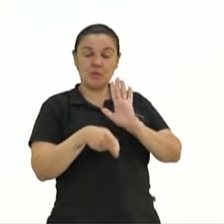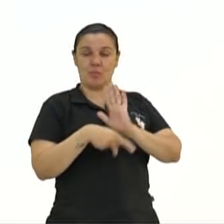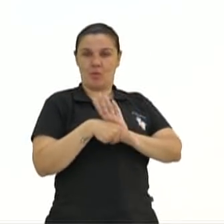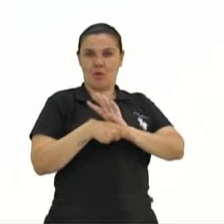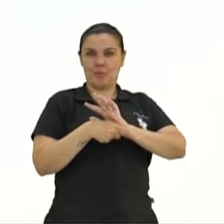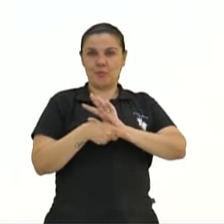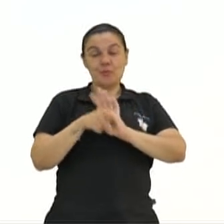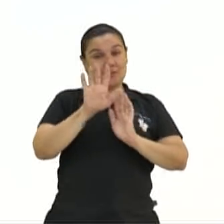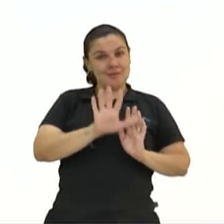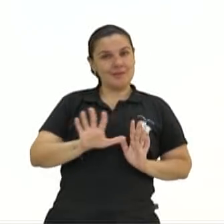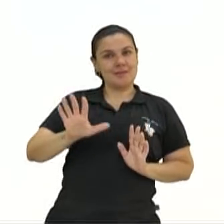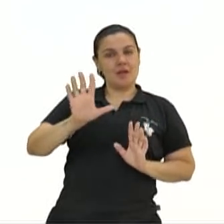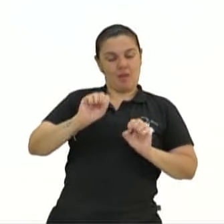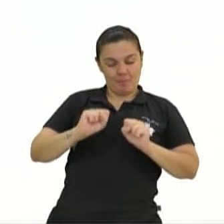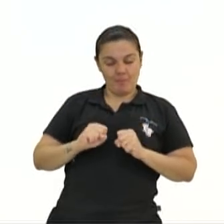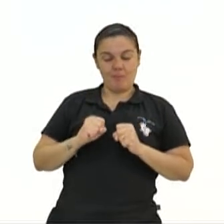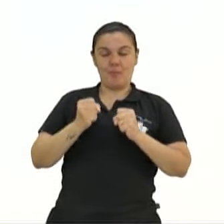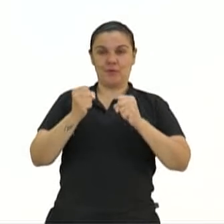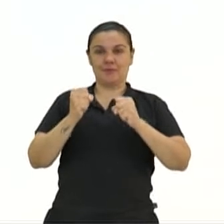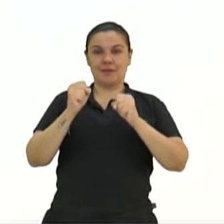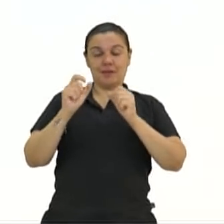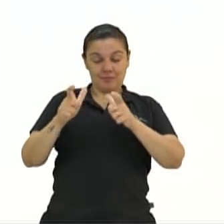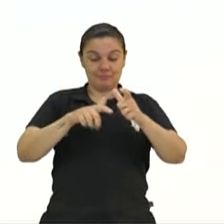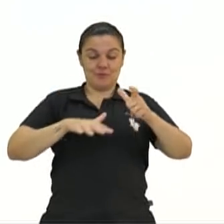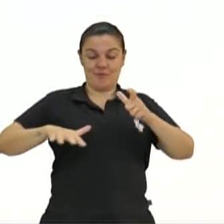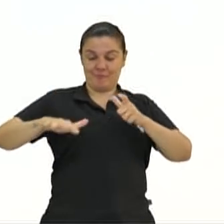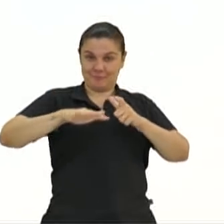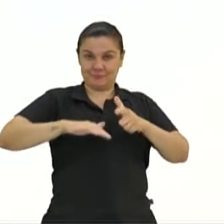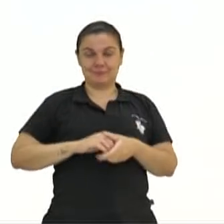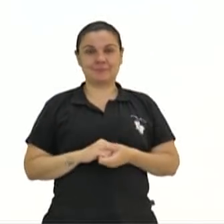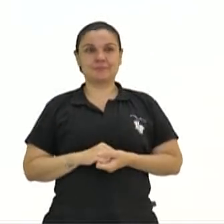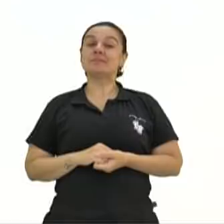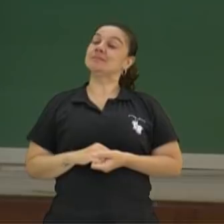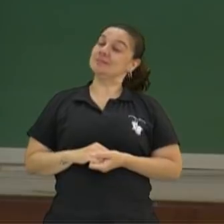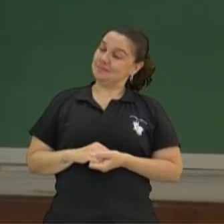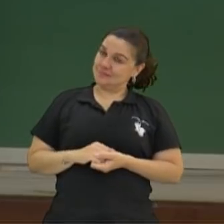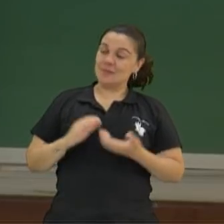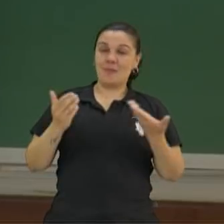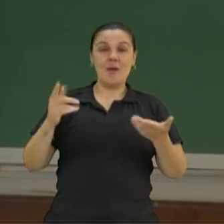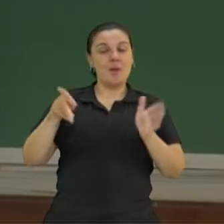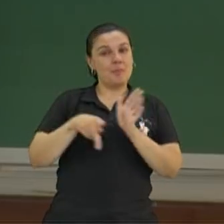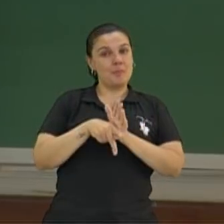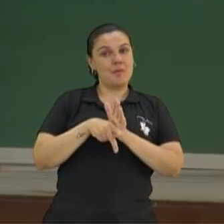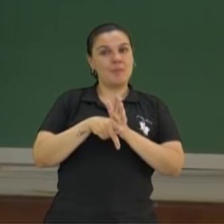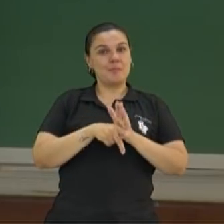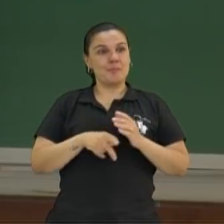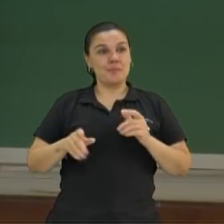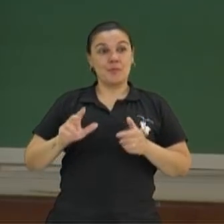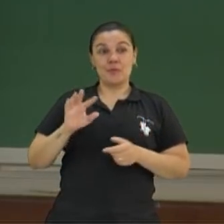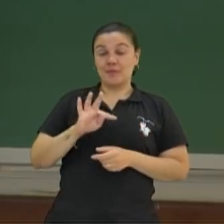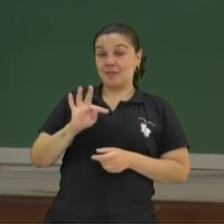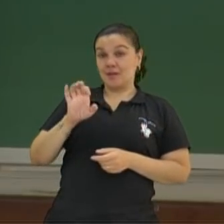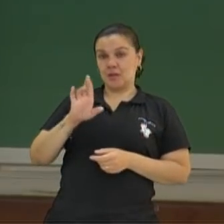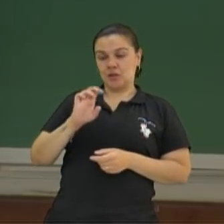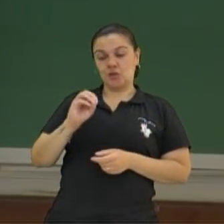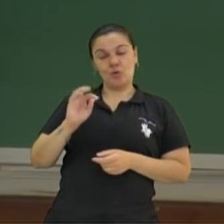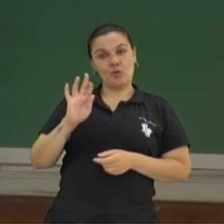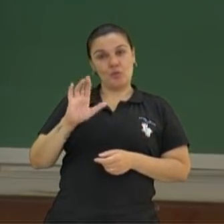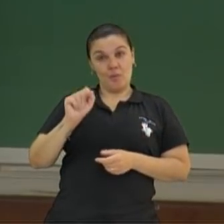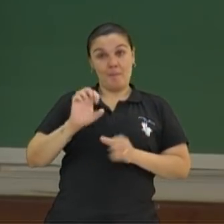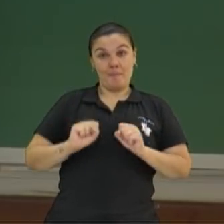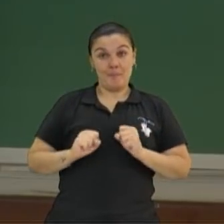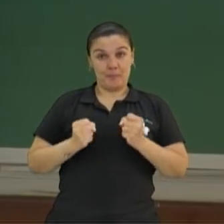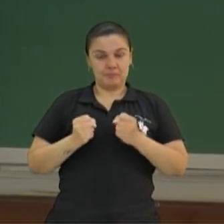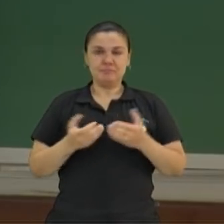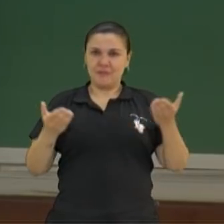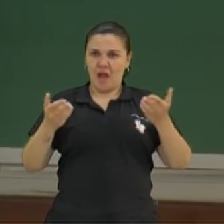território está associado a poder sobre uma porção do espaço geográfico. Então, a ideia de território é poder. E aí a gente vai